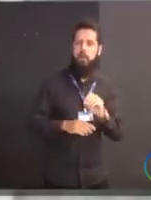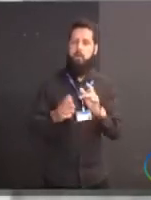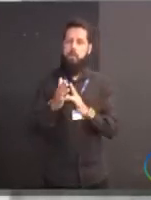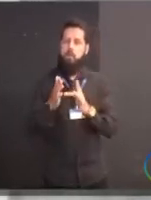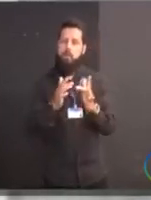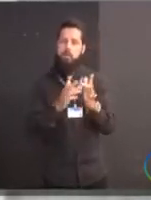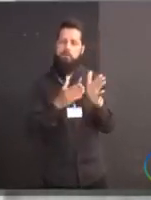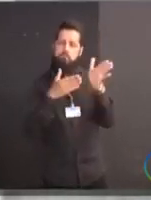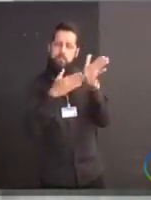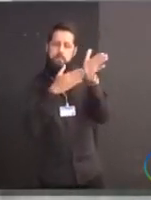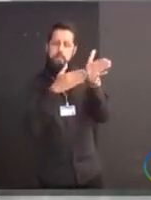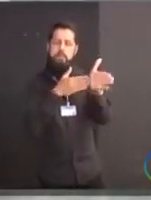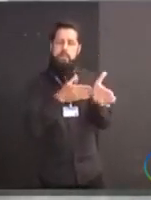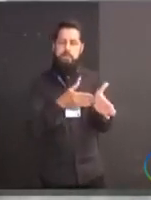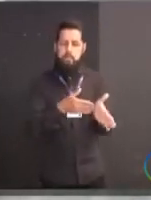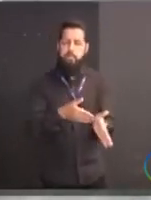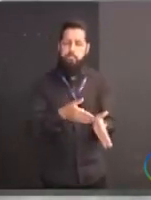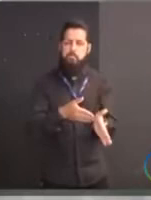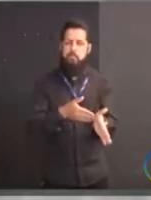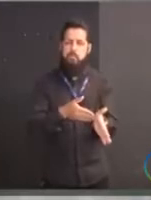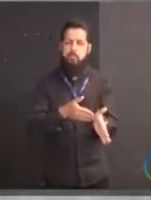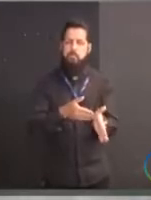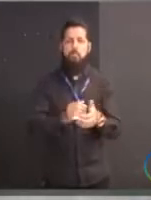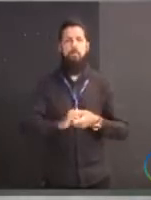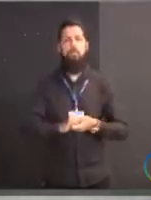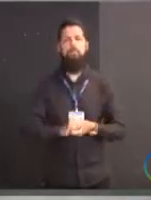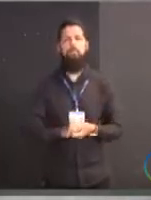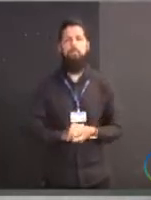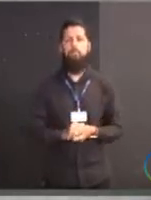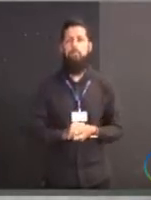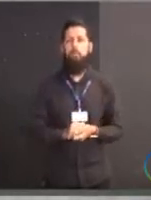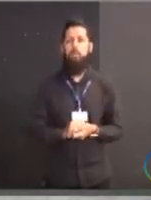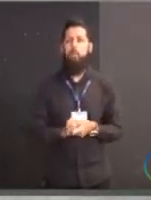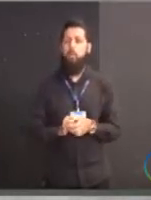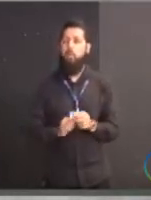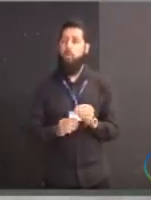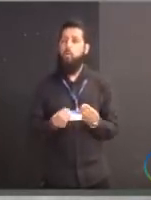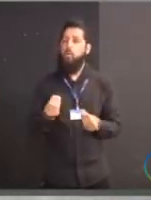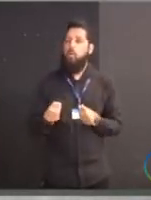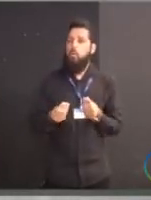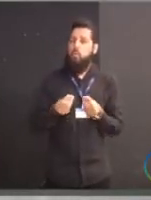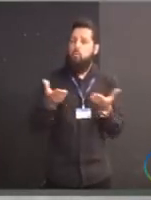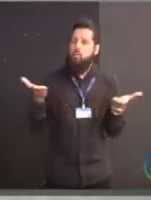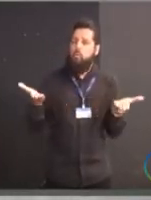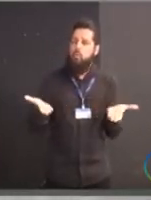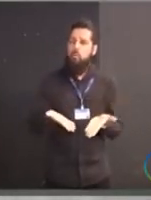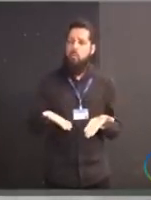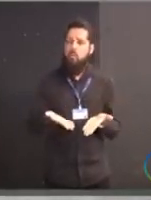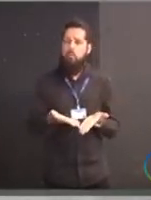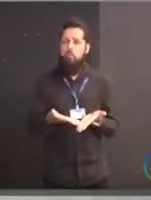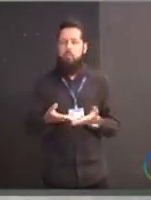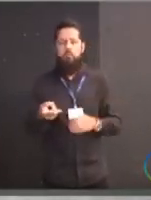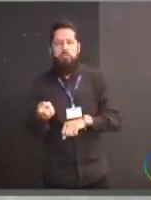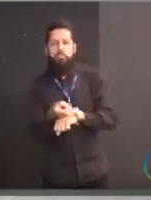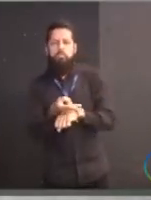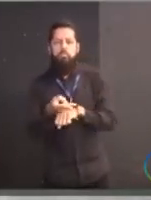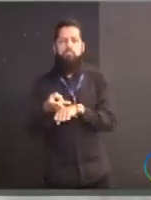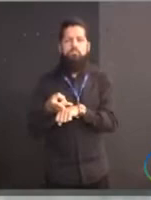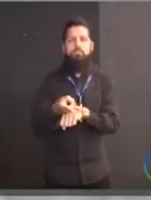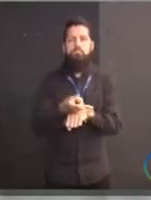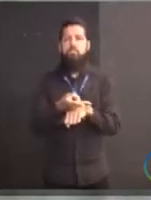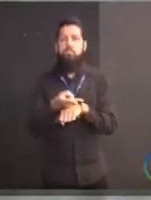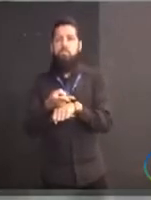em sua divina revelação, da qual hoje procuramos no